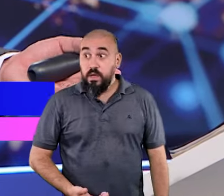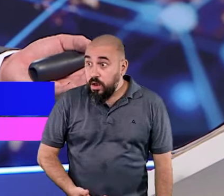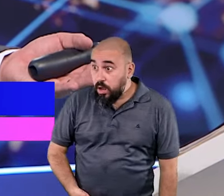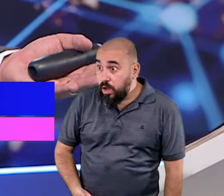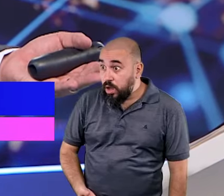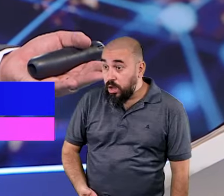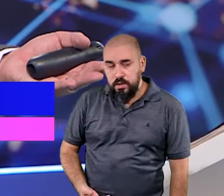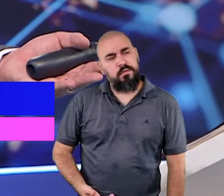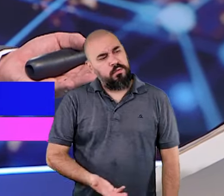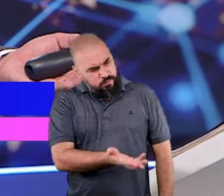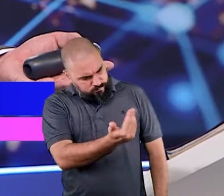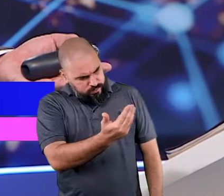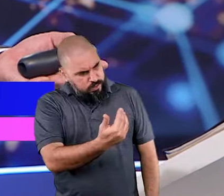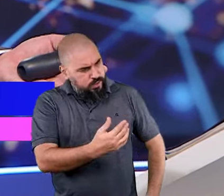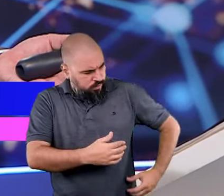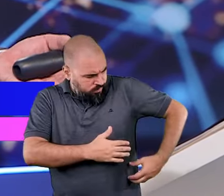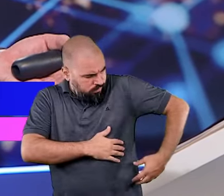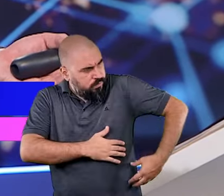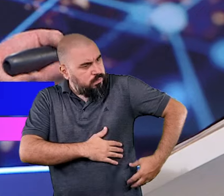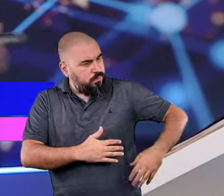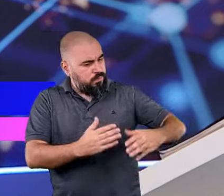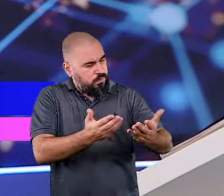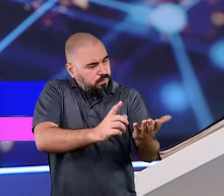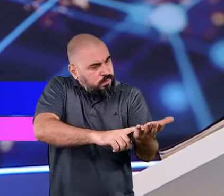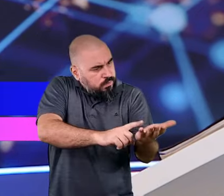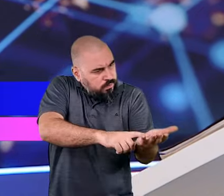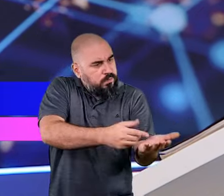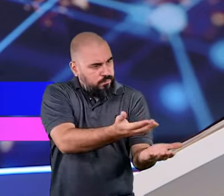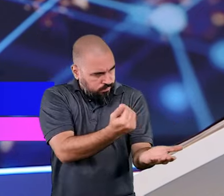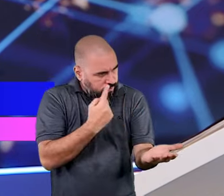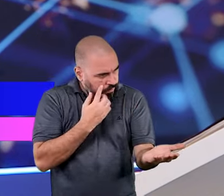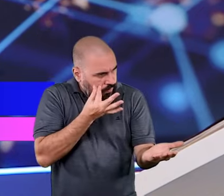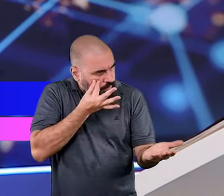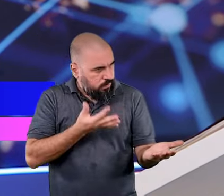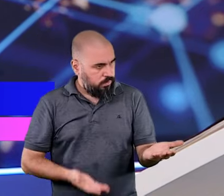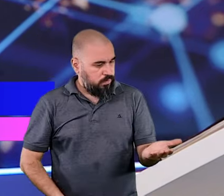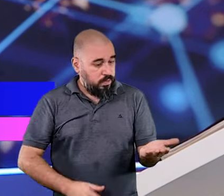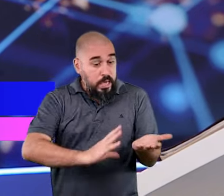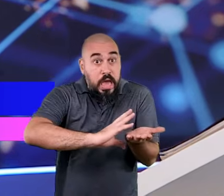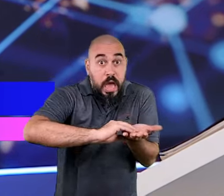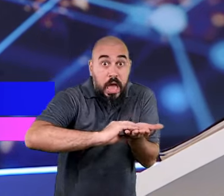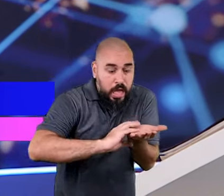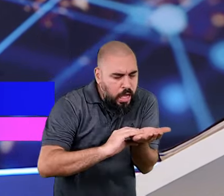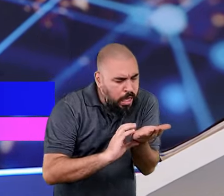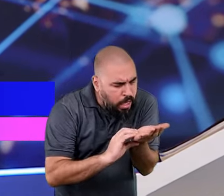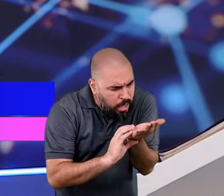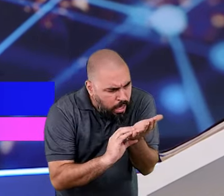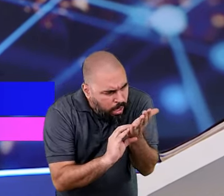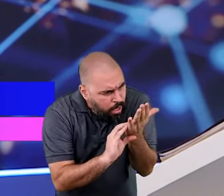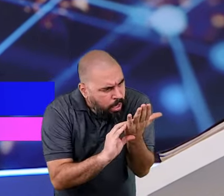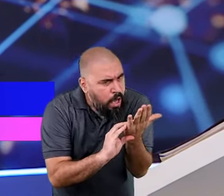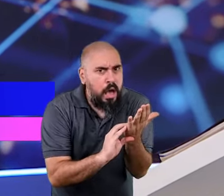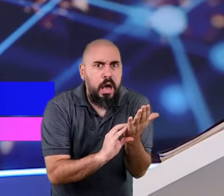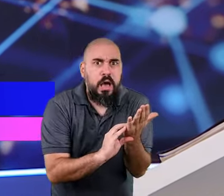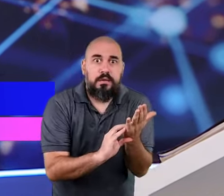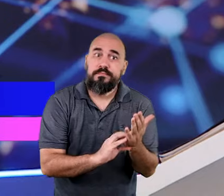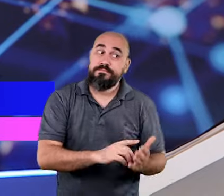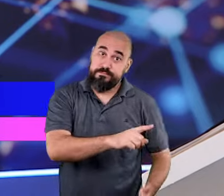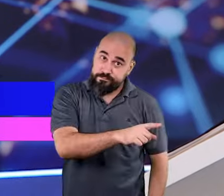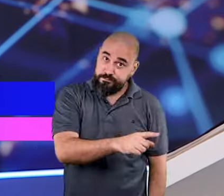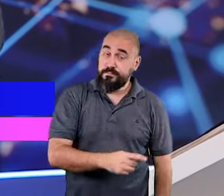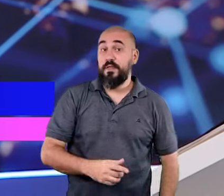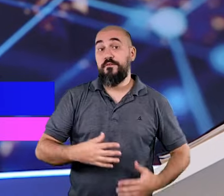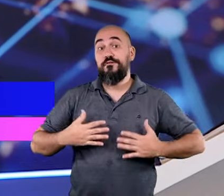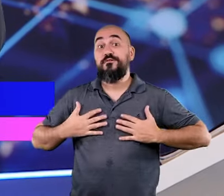minhas feridas. E Tomé tocou, porque Jesus ressuscitou de maneira física, ele tinha um